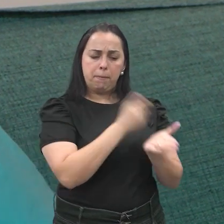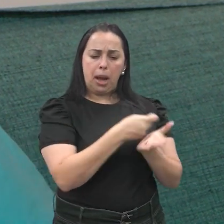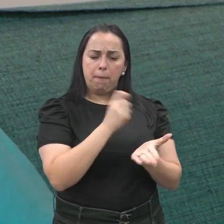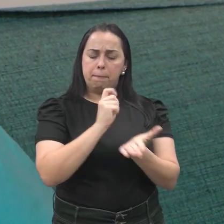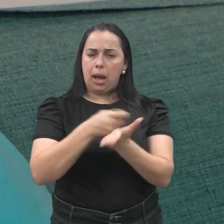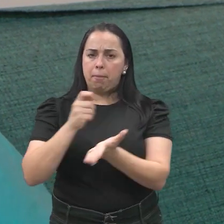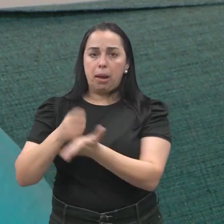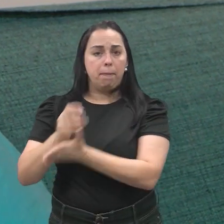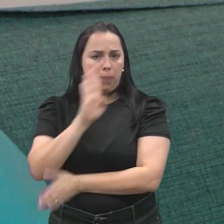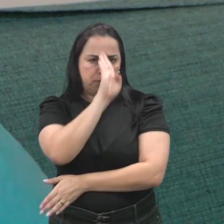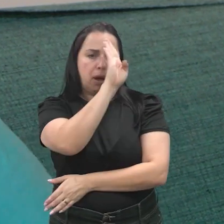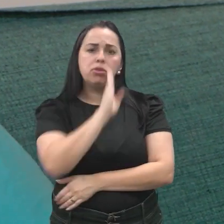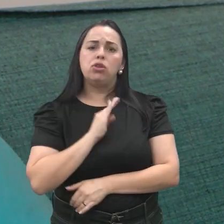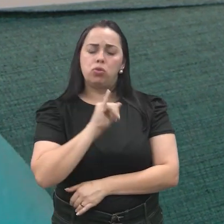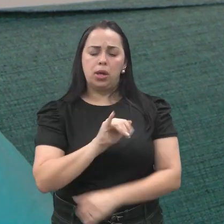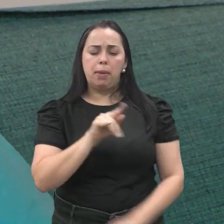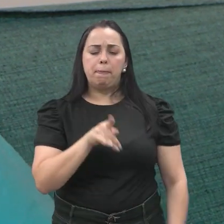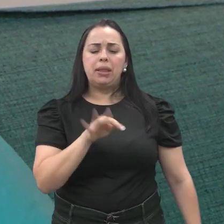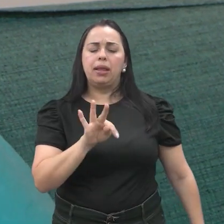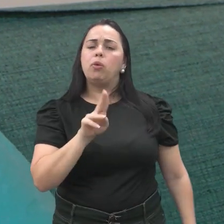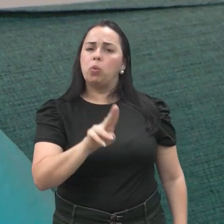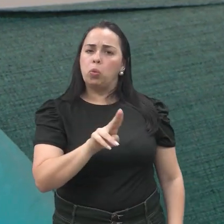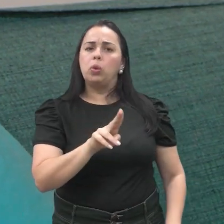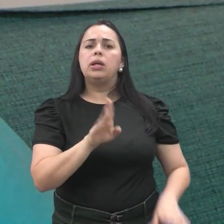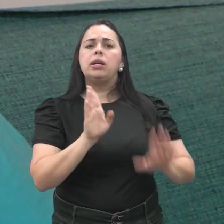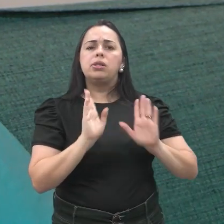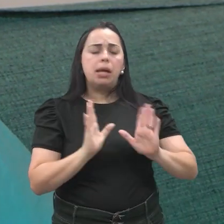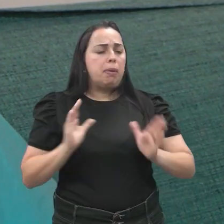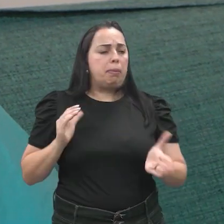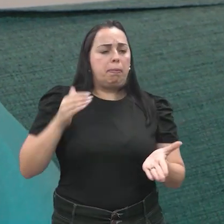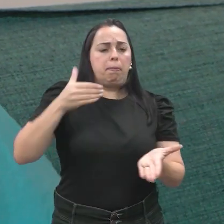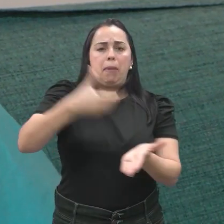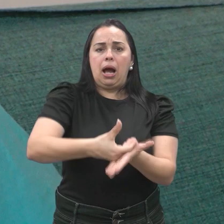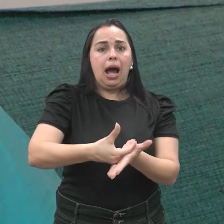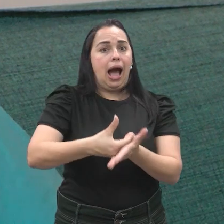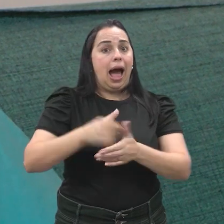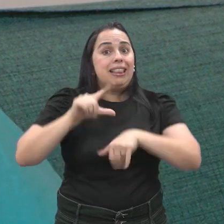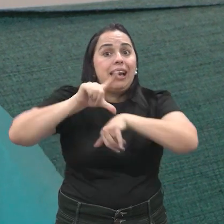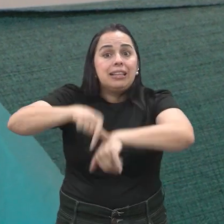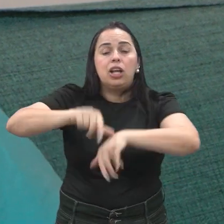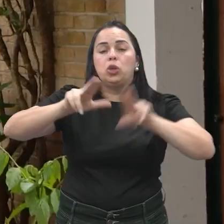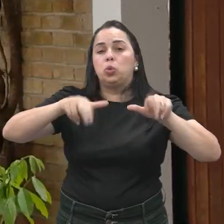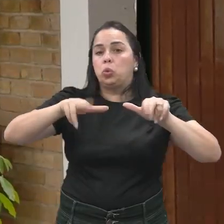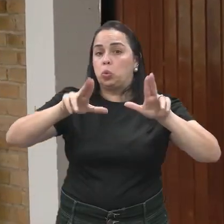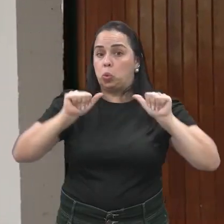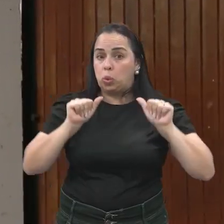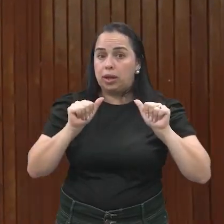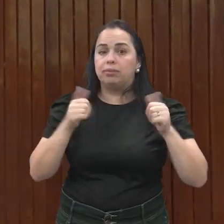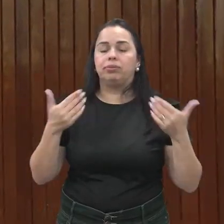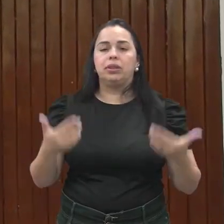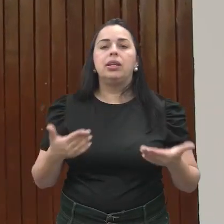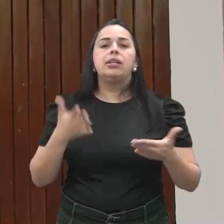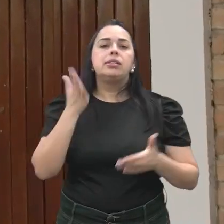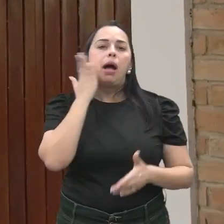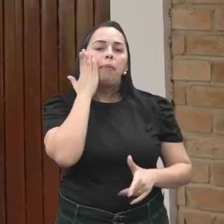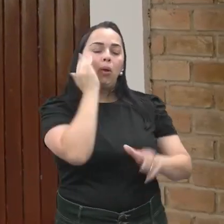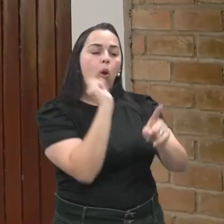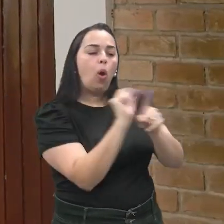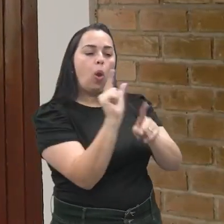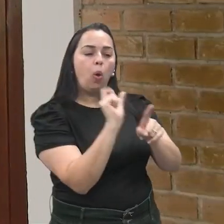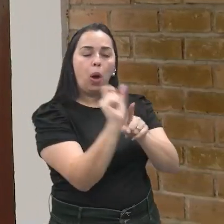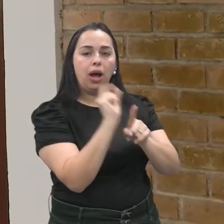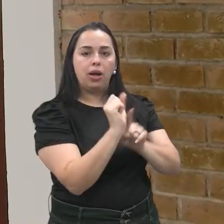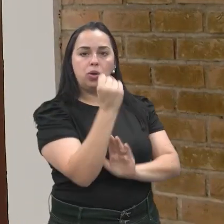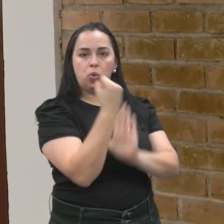meu, somente de imposto, né? Deixo separado e pago tudo junto. Nunca atrasado. Quando se trata de uma locação,